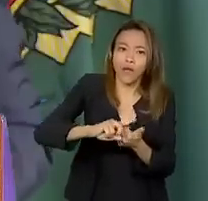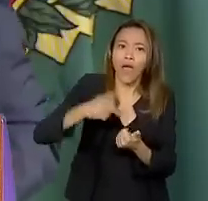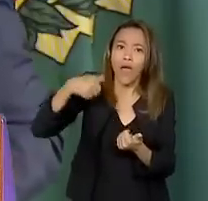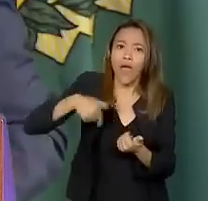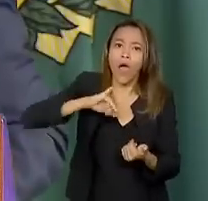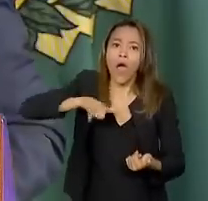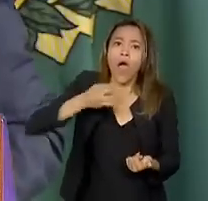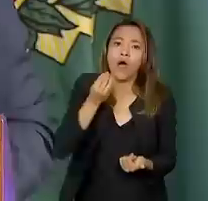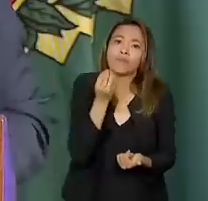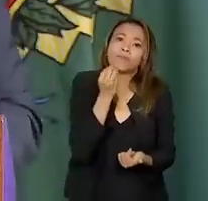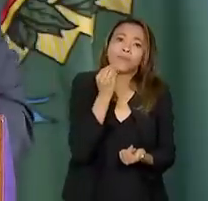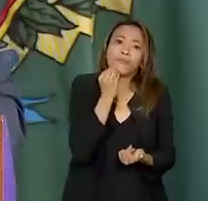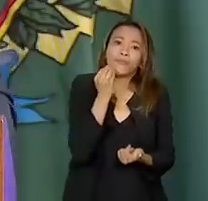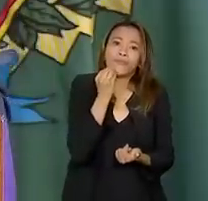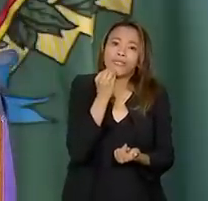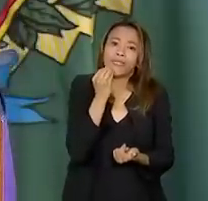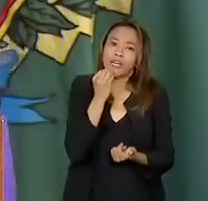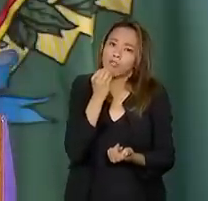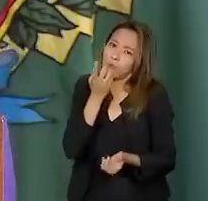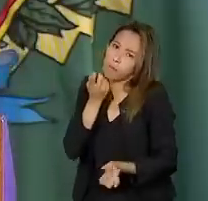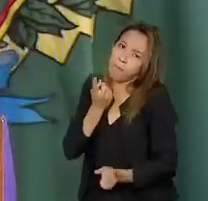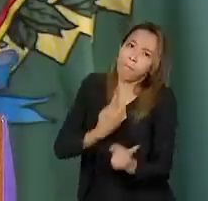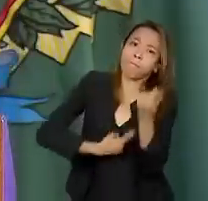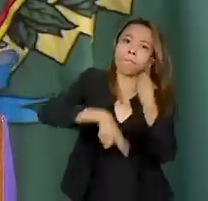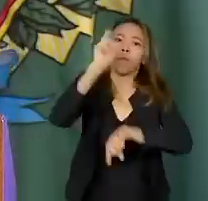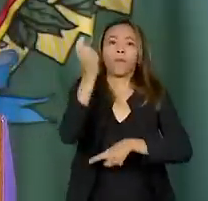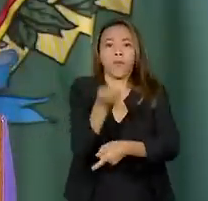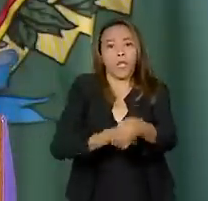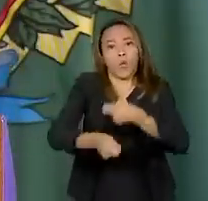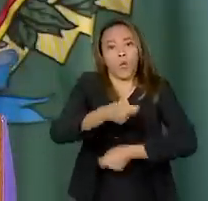gente tem de fazer a nossa empresa crescer.